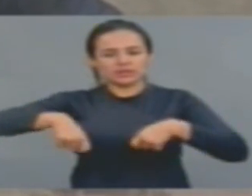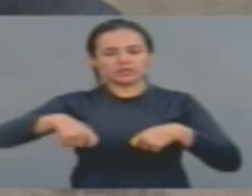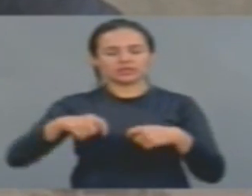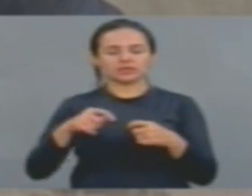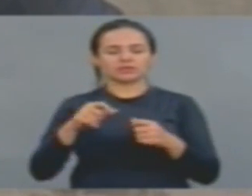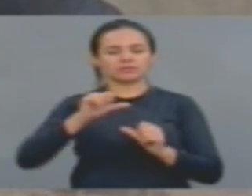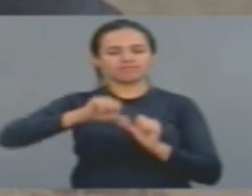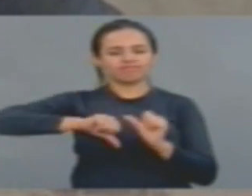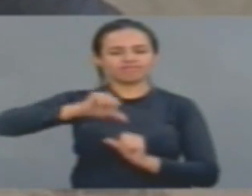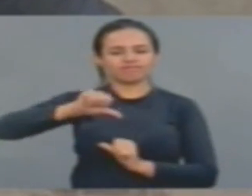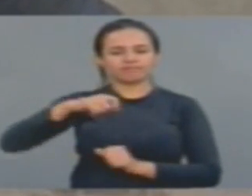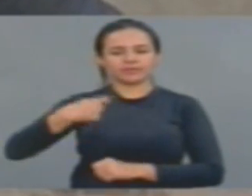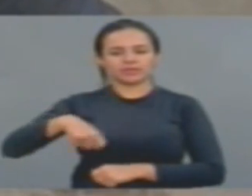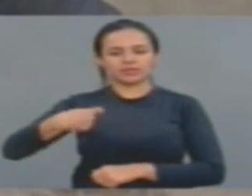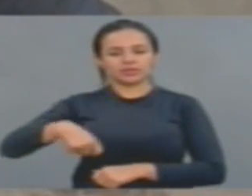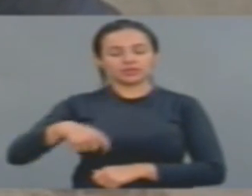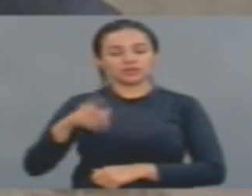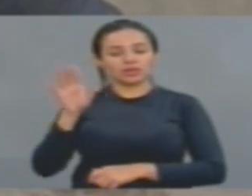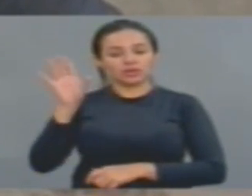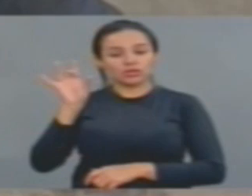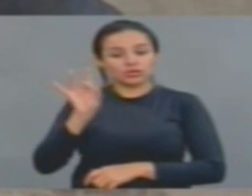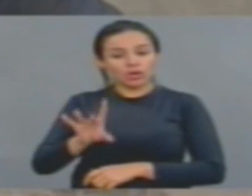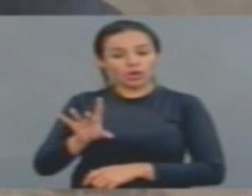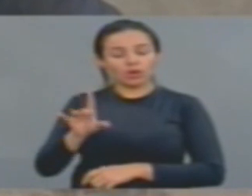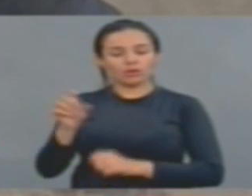e aí, não apenas o Poder Executivo,